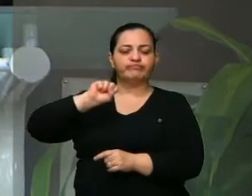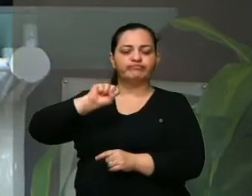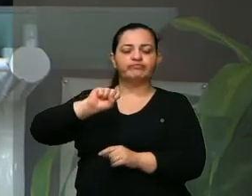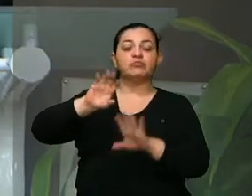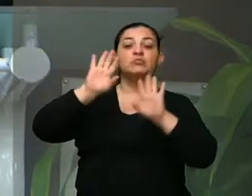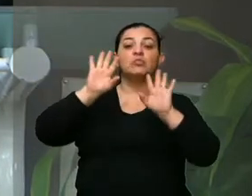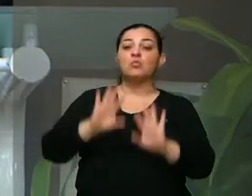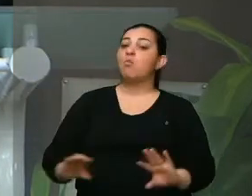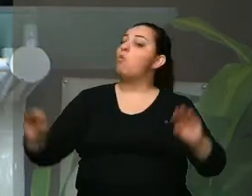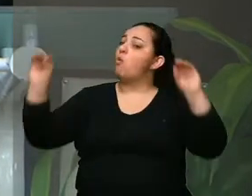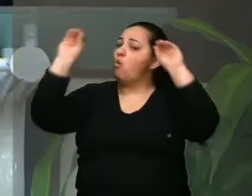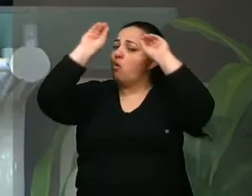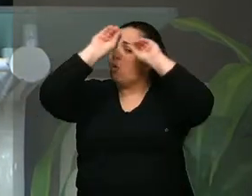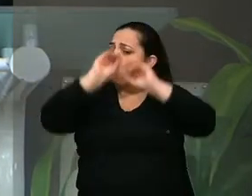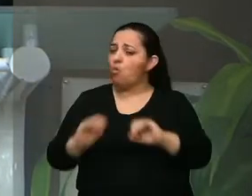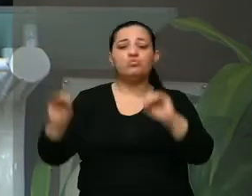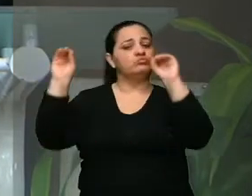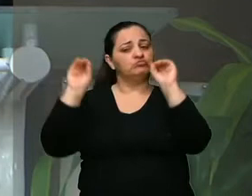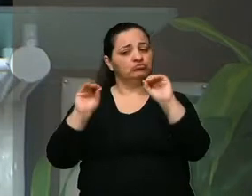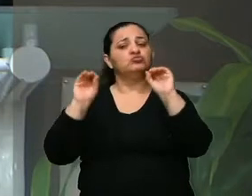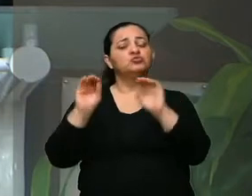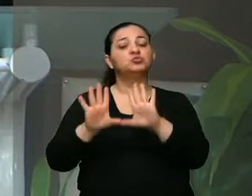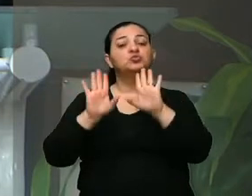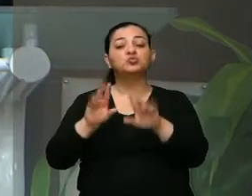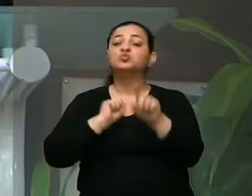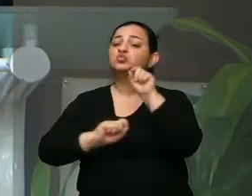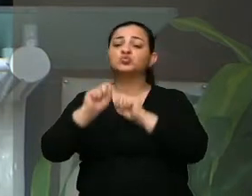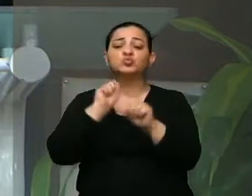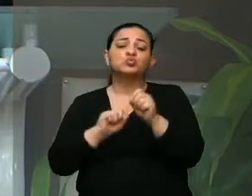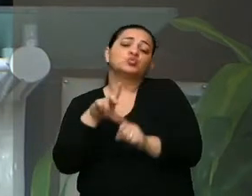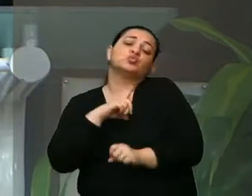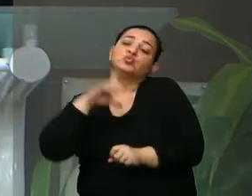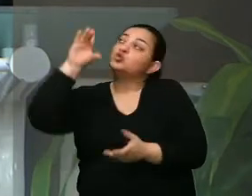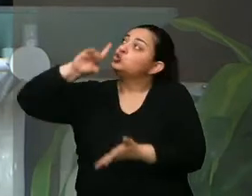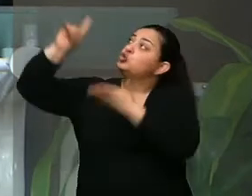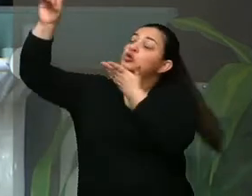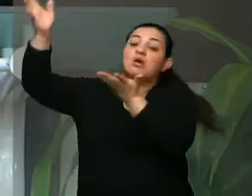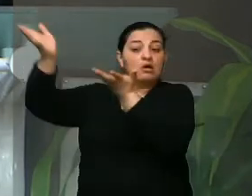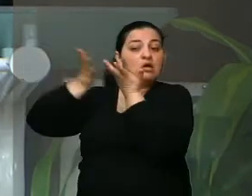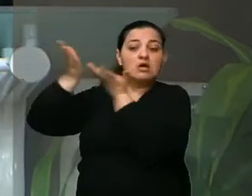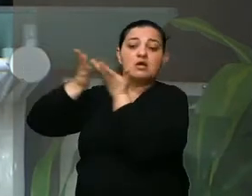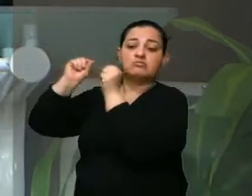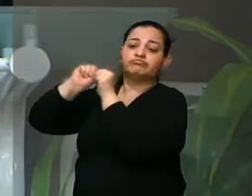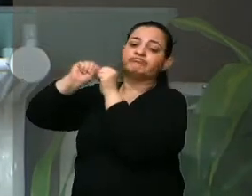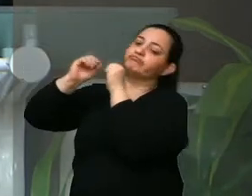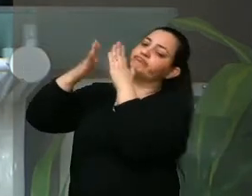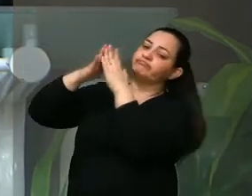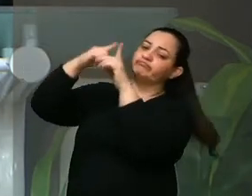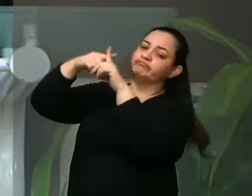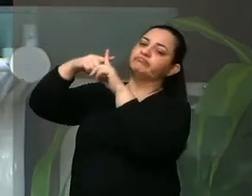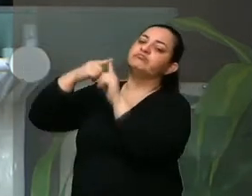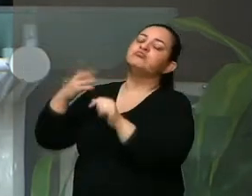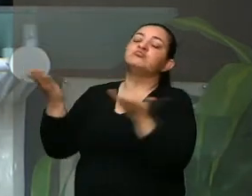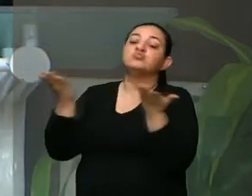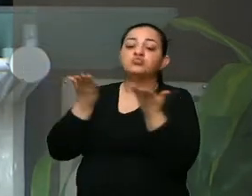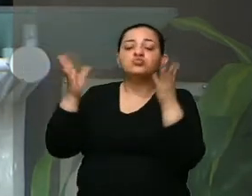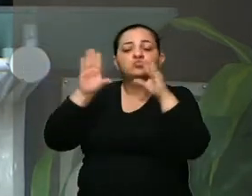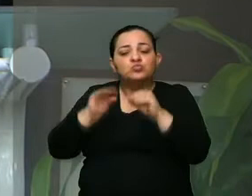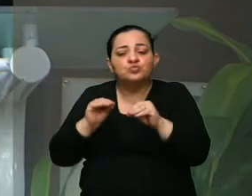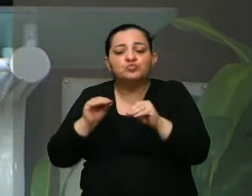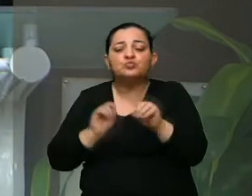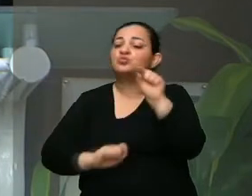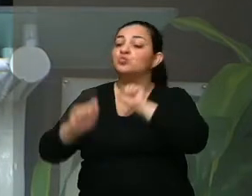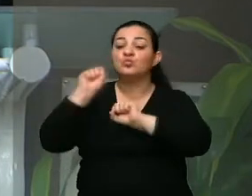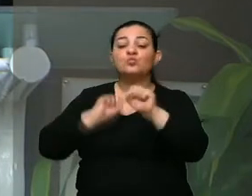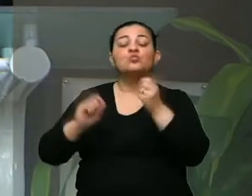que coisa o o que deus deseja fazer com a igreja nesta noite o que deseja fazer